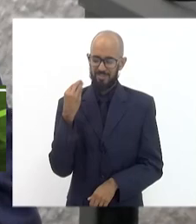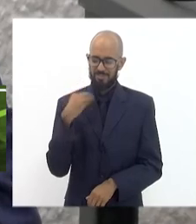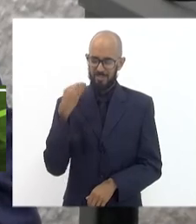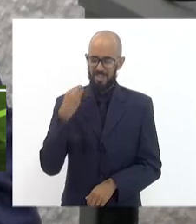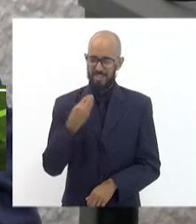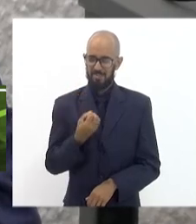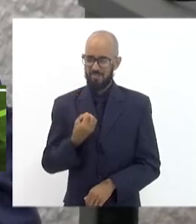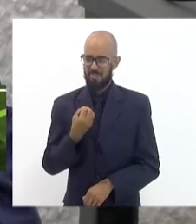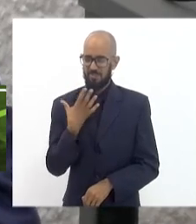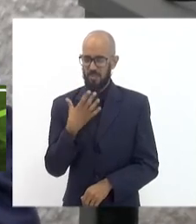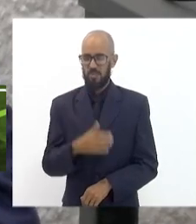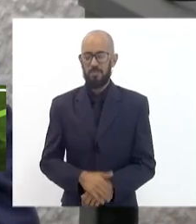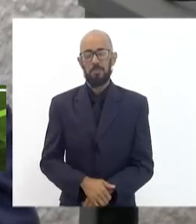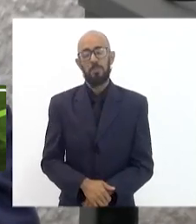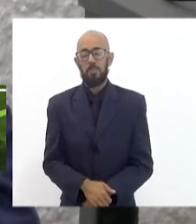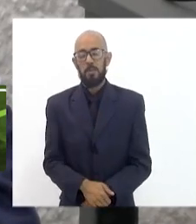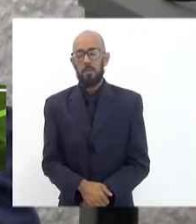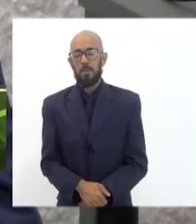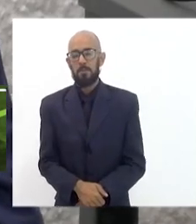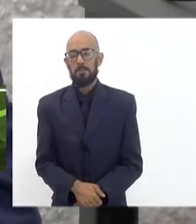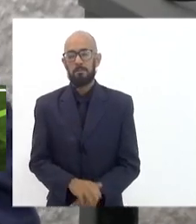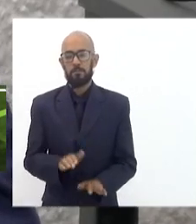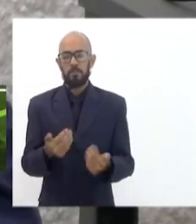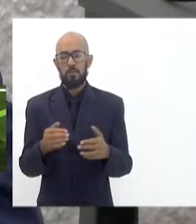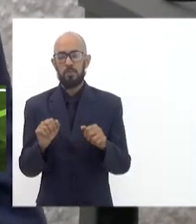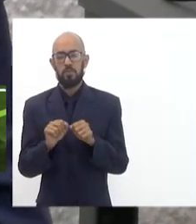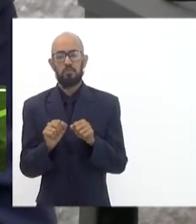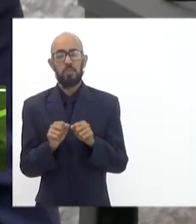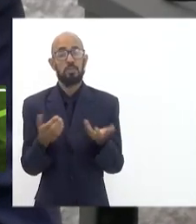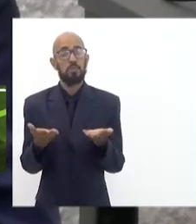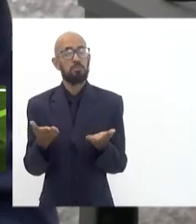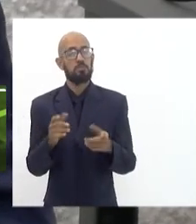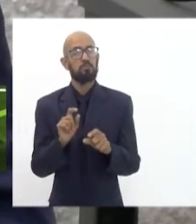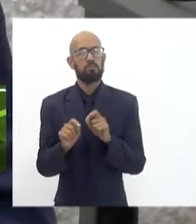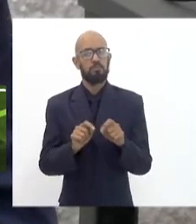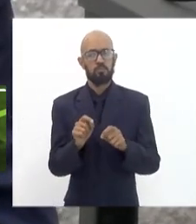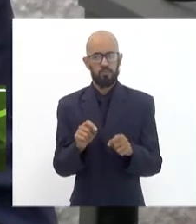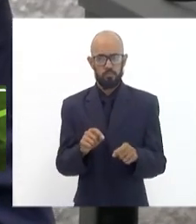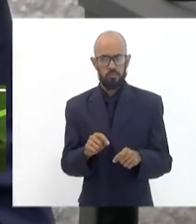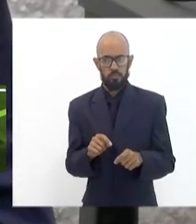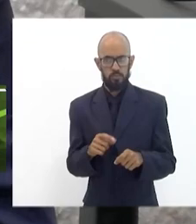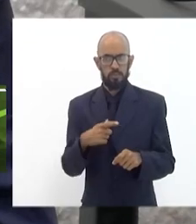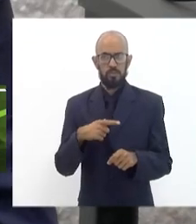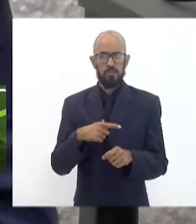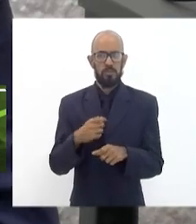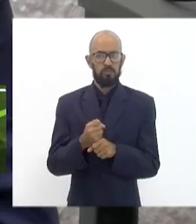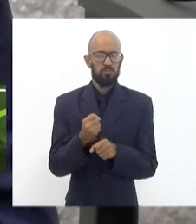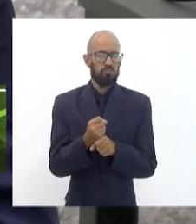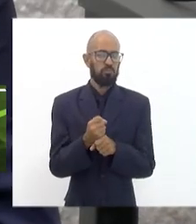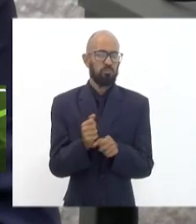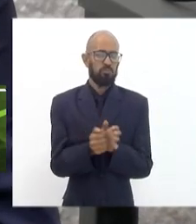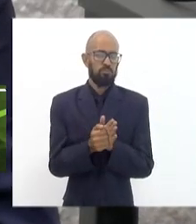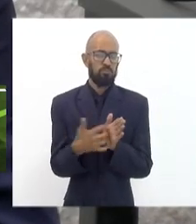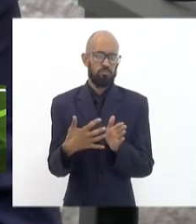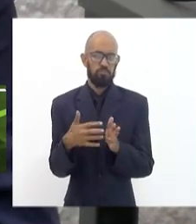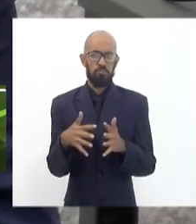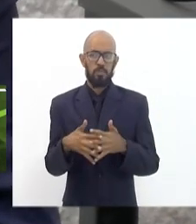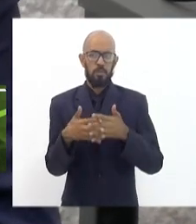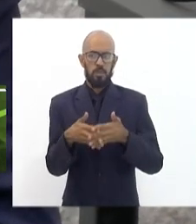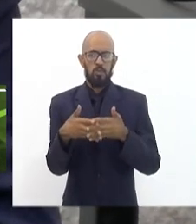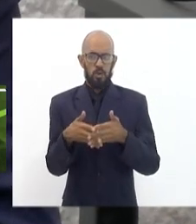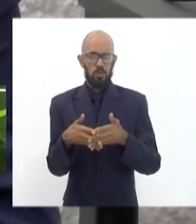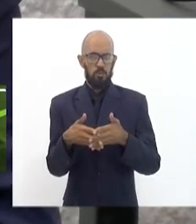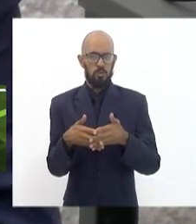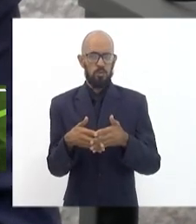experiência então quê que eu nós fizemos agora é porque eu sou muitas obras Então você fazer Petrópolis